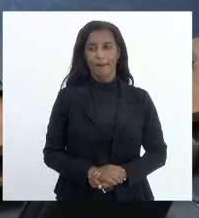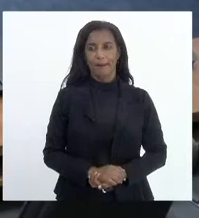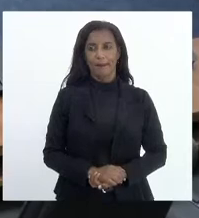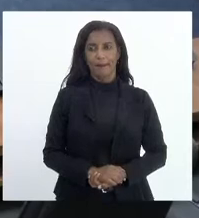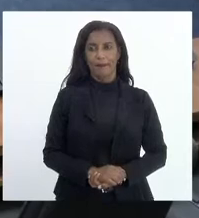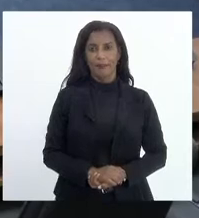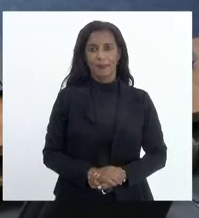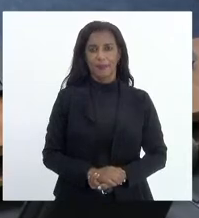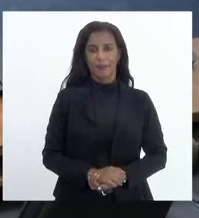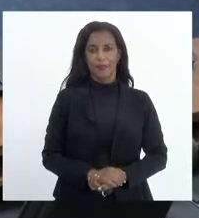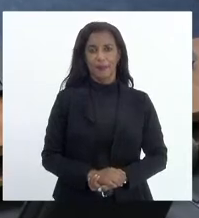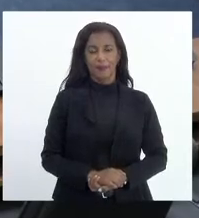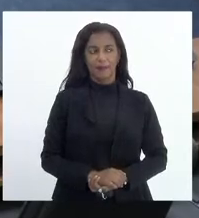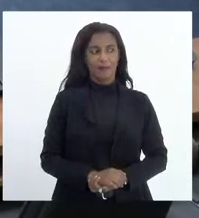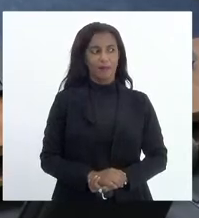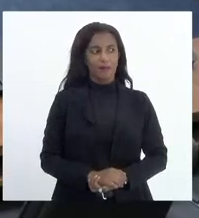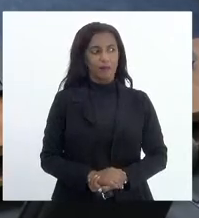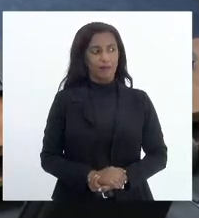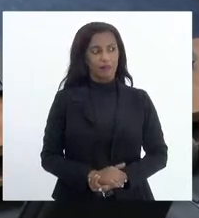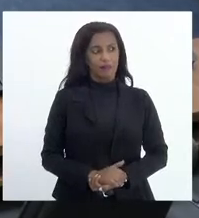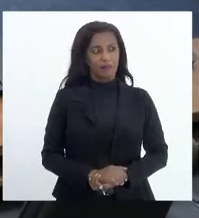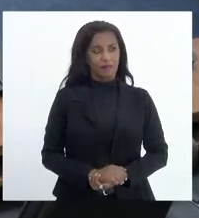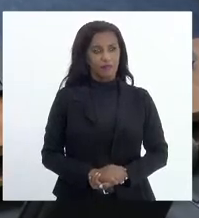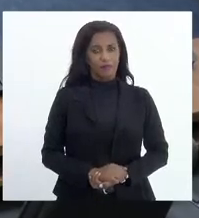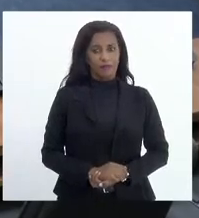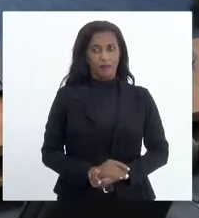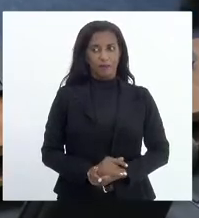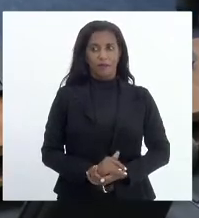e hoje essa pública do bondinho